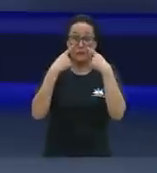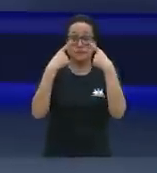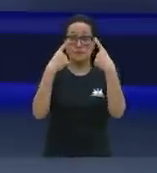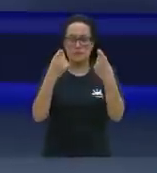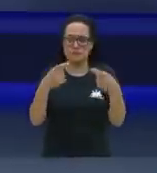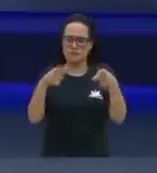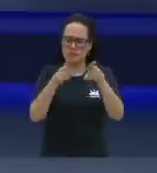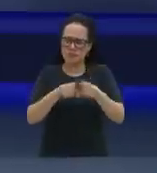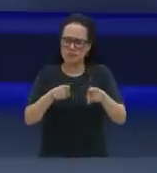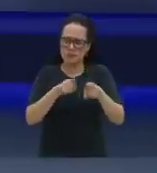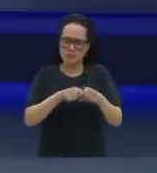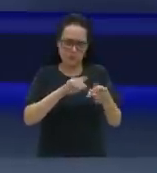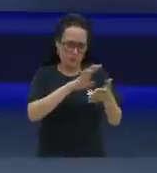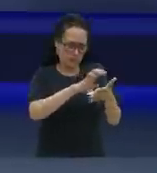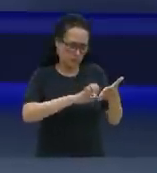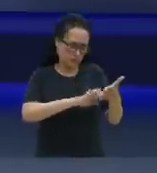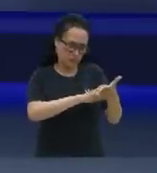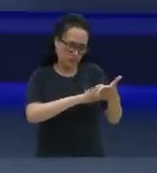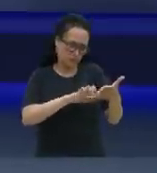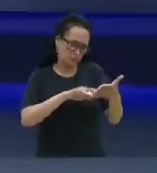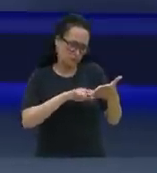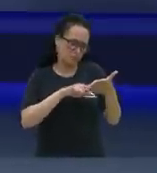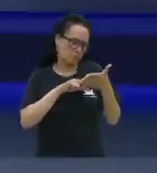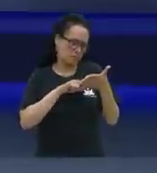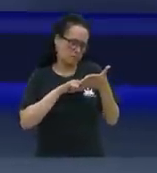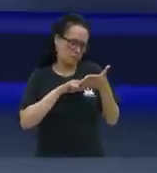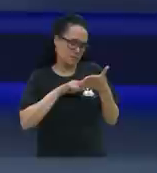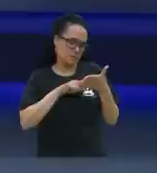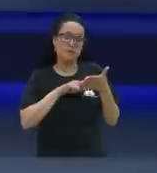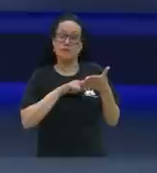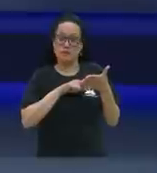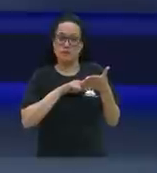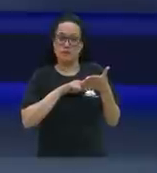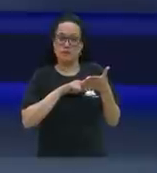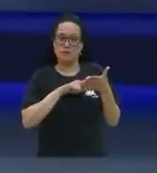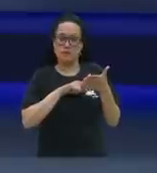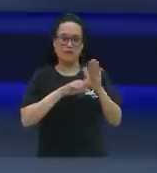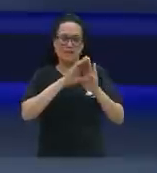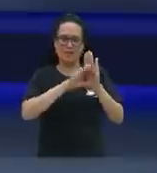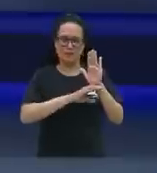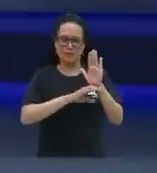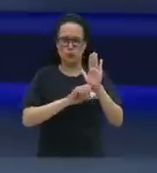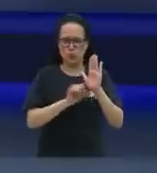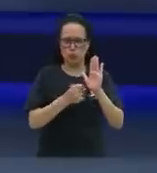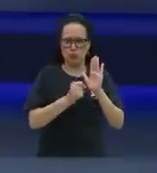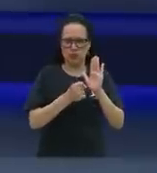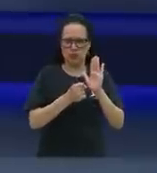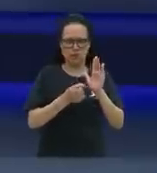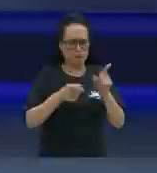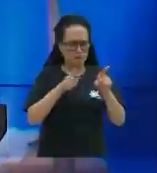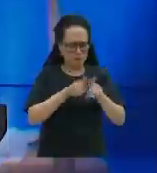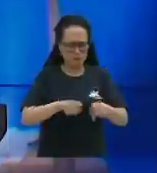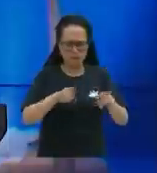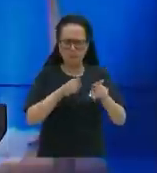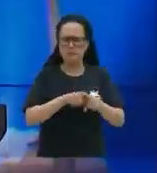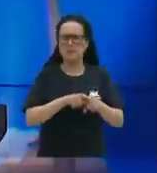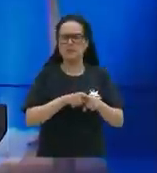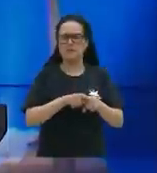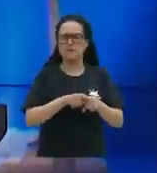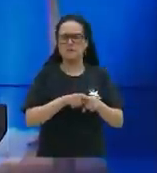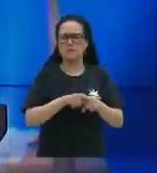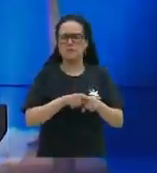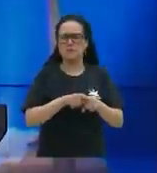nesse mesmo evangelho, quando a gente pega o capítulo 8 desse mesmo Evangelho de São Lucas,